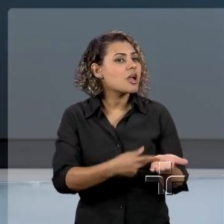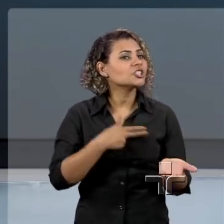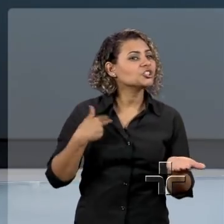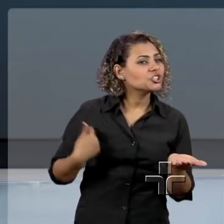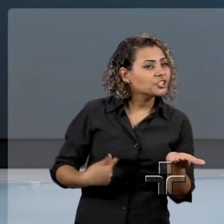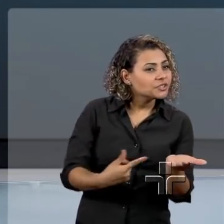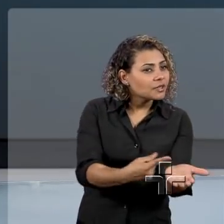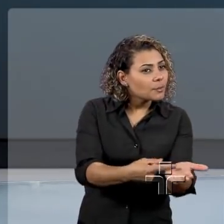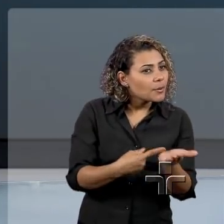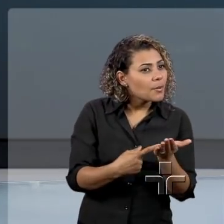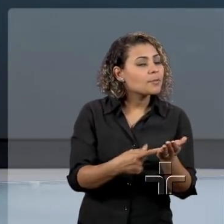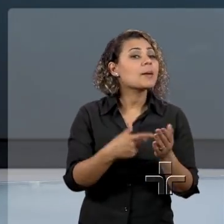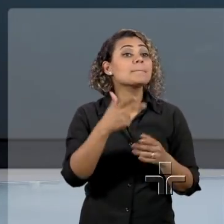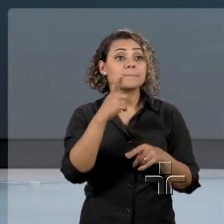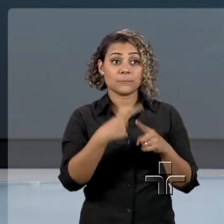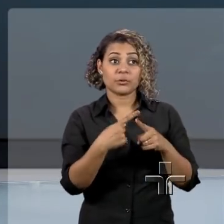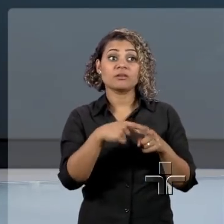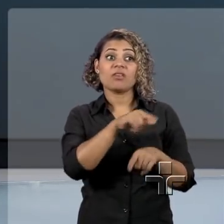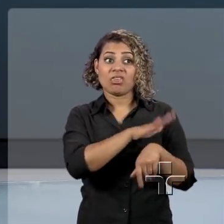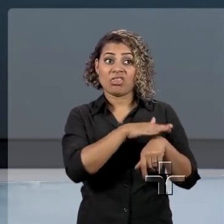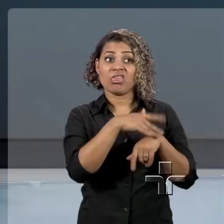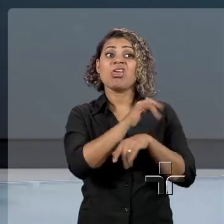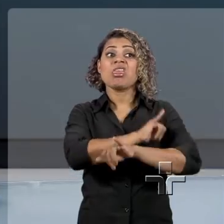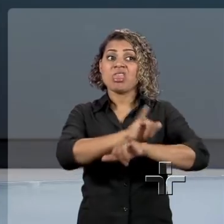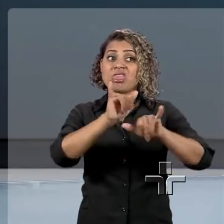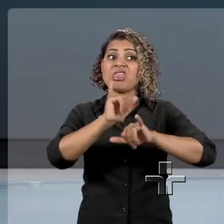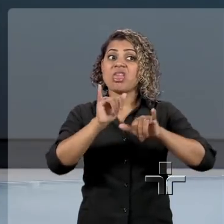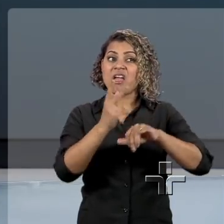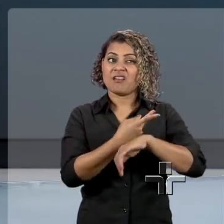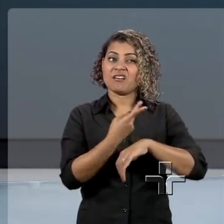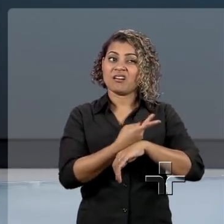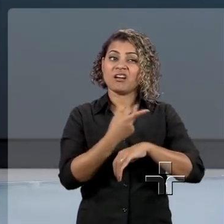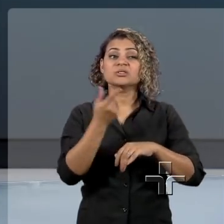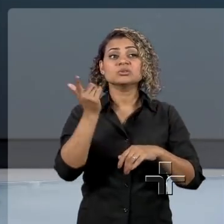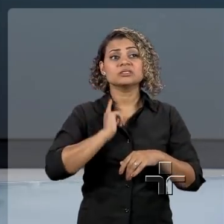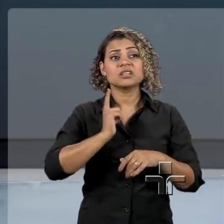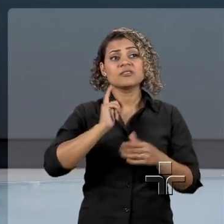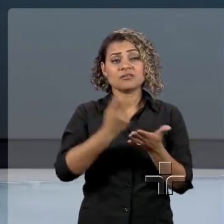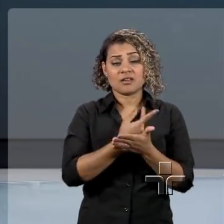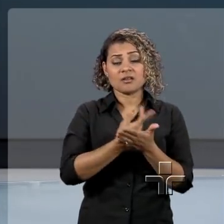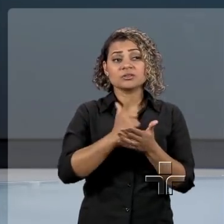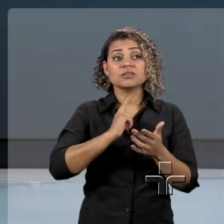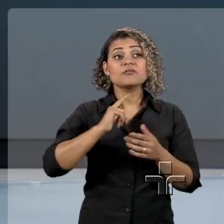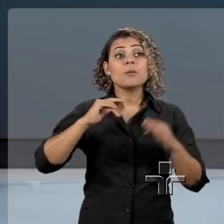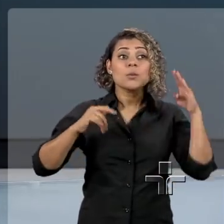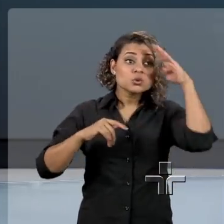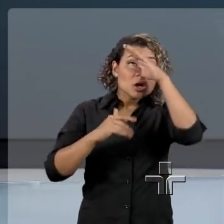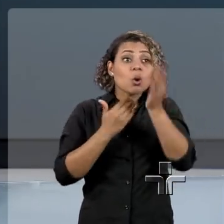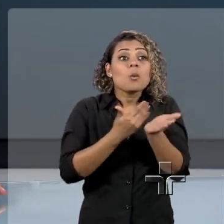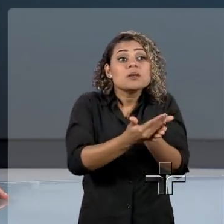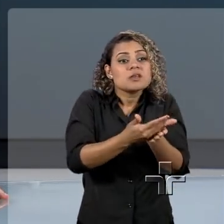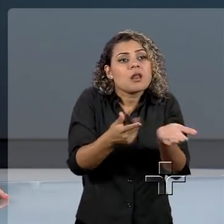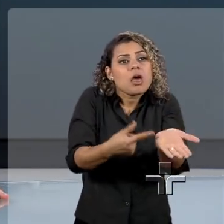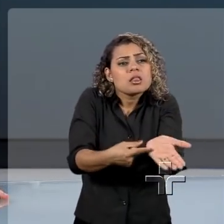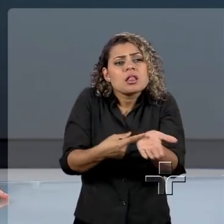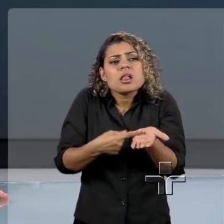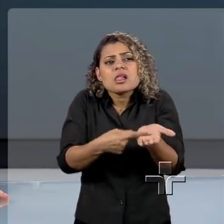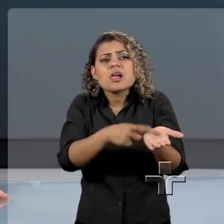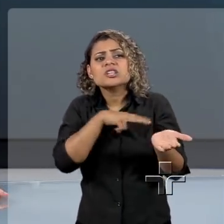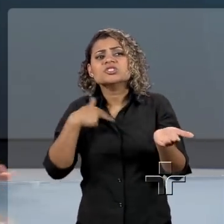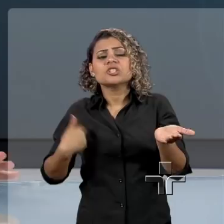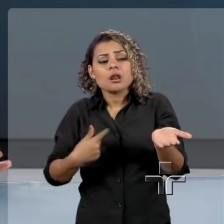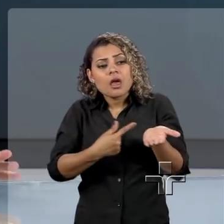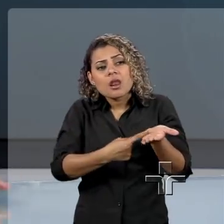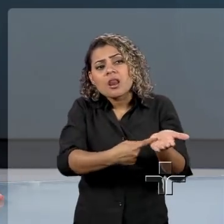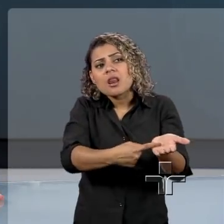eles geraram sim um mal-estar e hoje o maior parceiro comercial do Brasil é a China. Então, assim, o Bolsonaro está começando a tatear e eu tendo